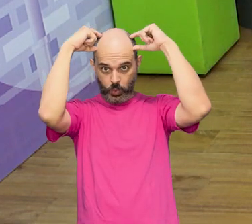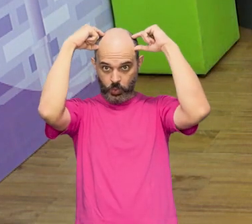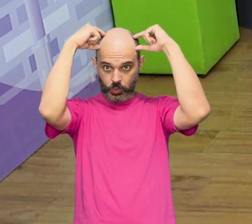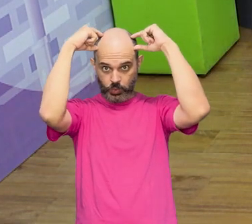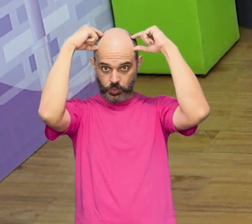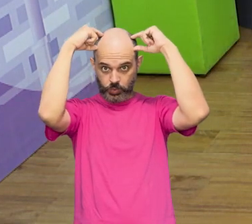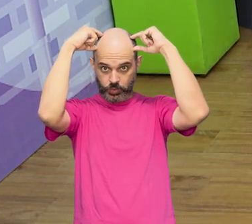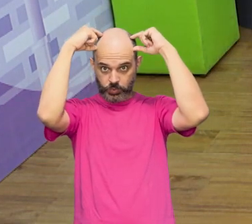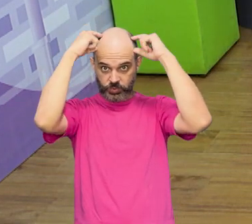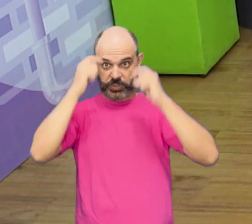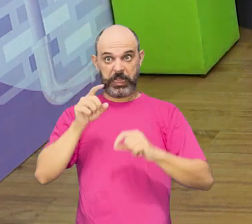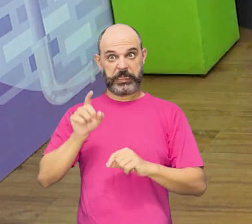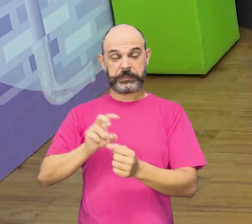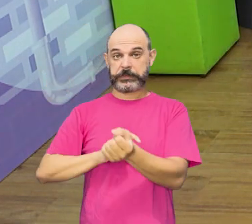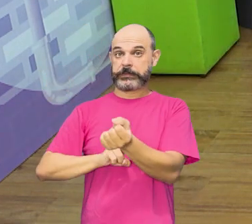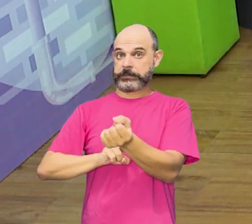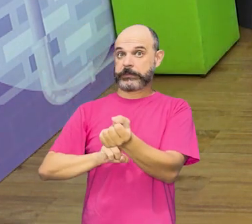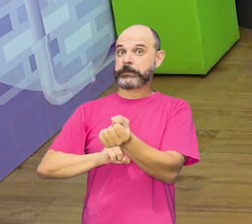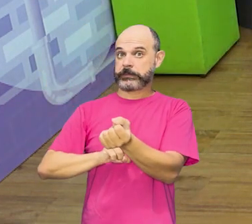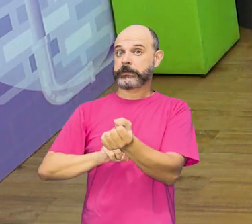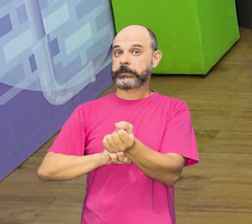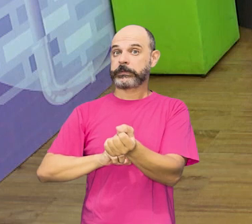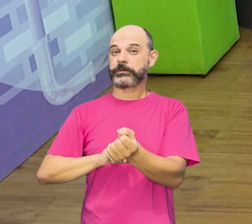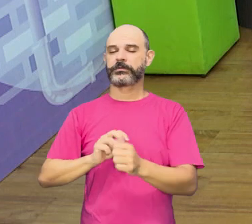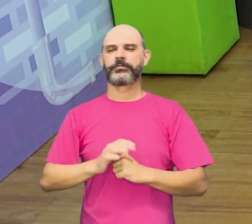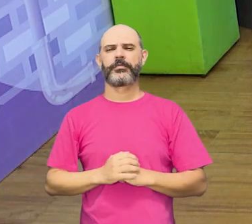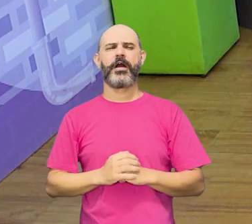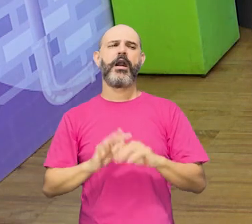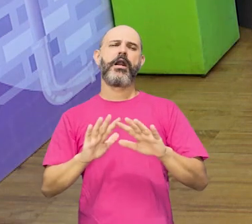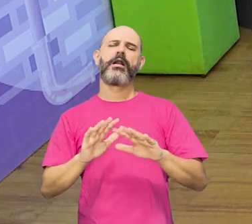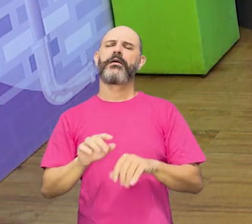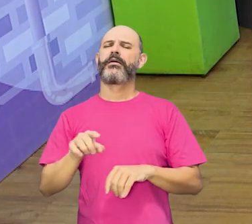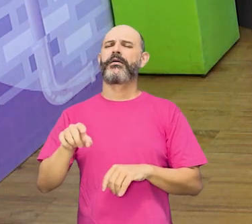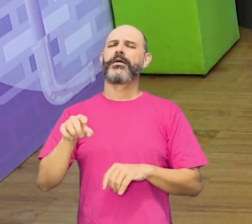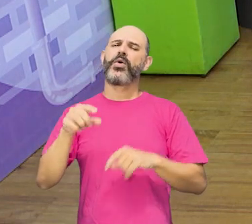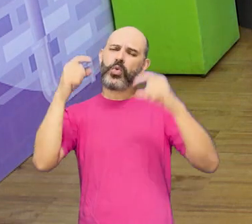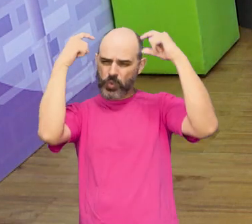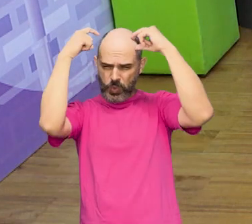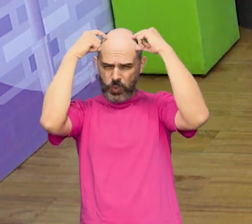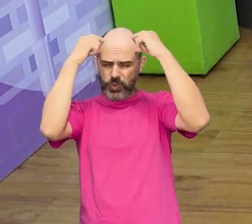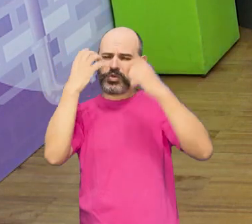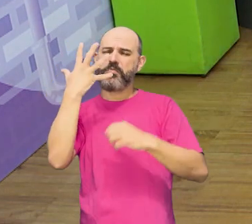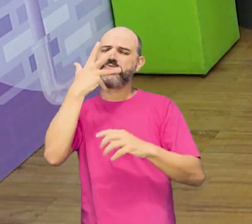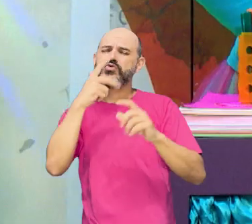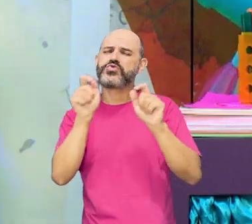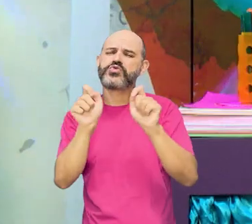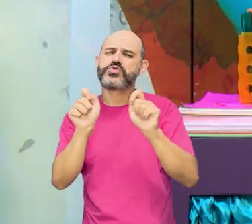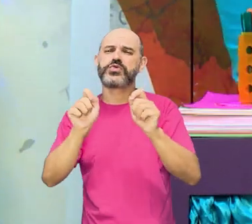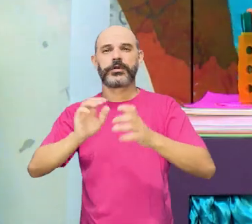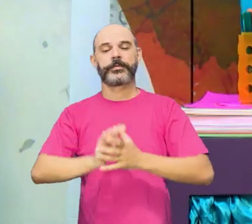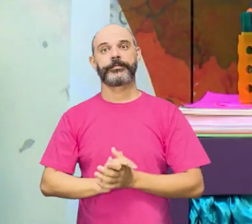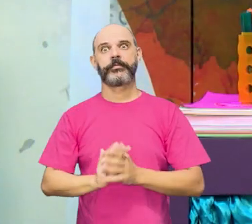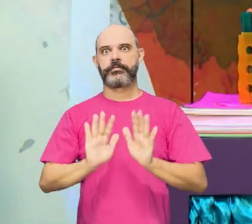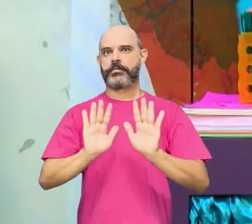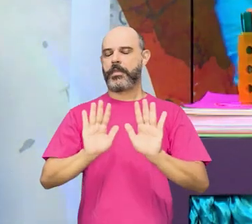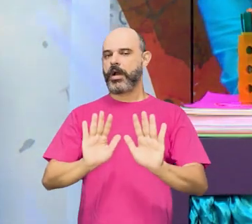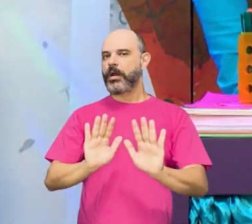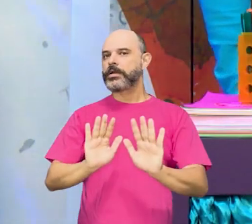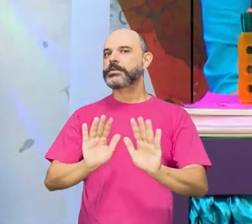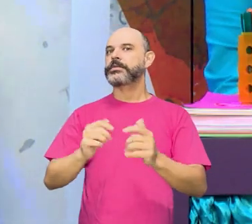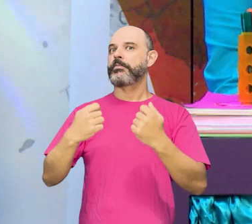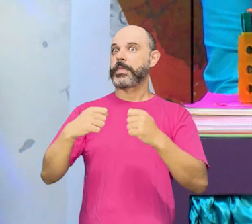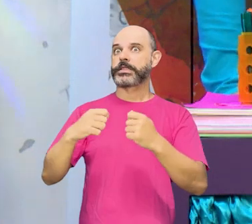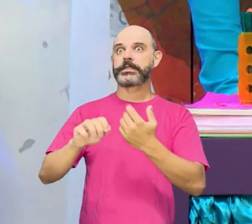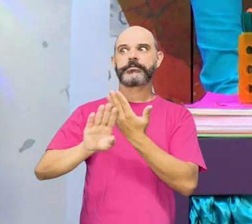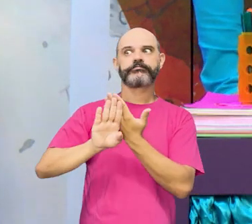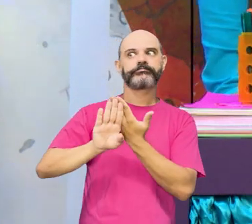Os ursos são um pouco mais temperamentais. Ai, mas eles são muito fofos. Sim,